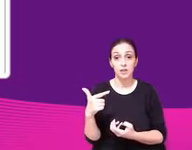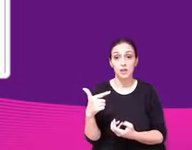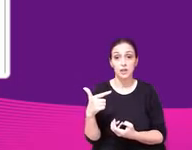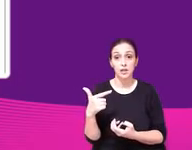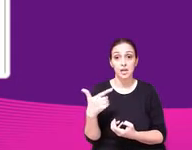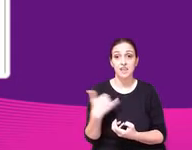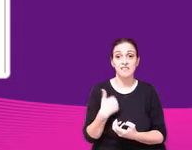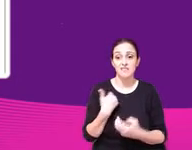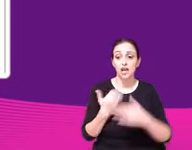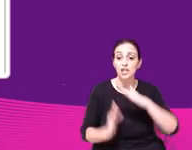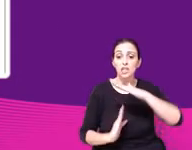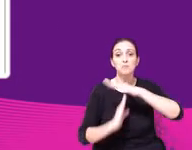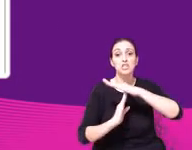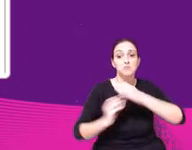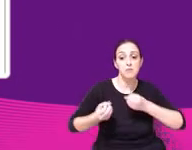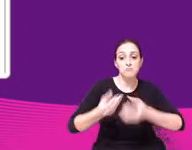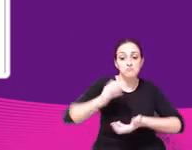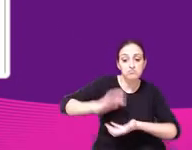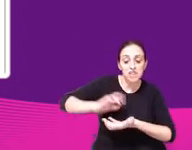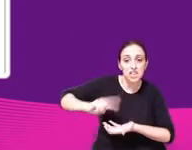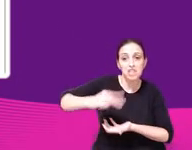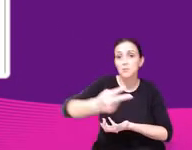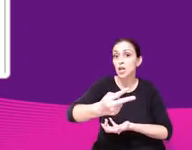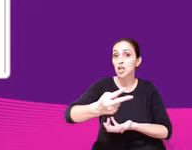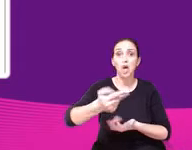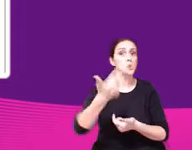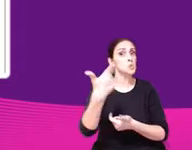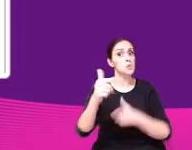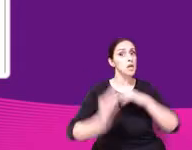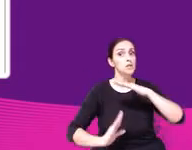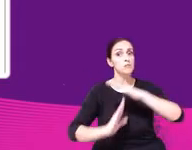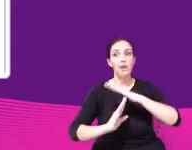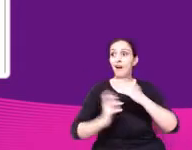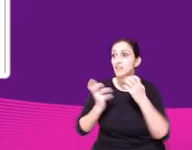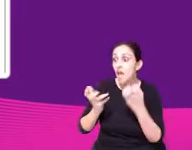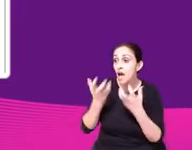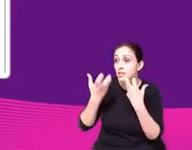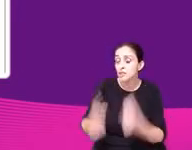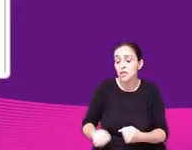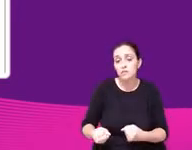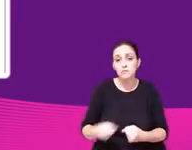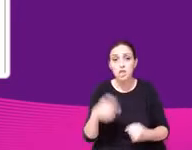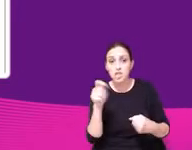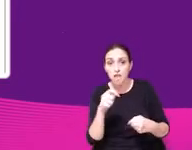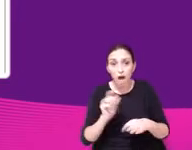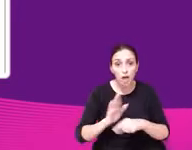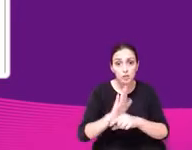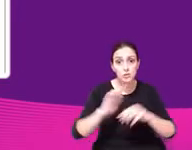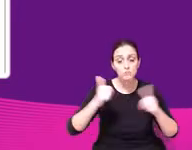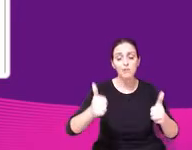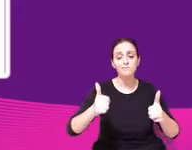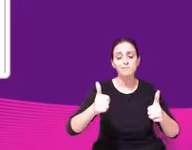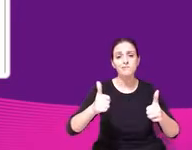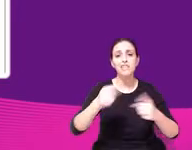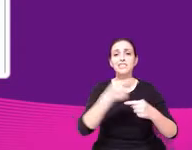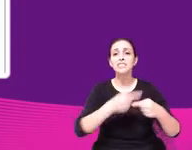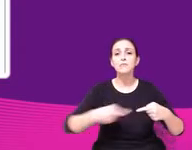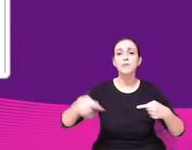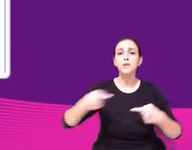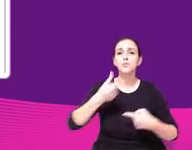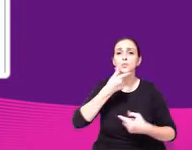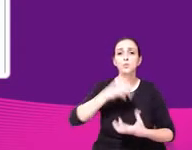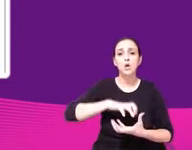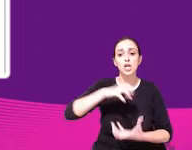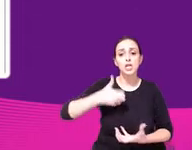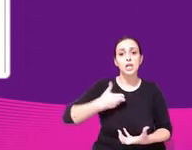idade limite para colocar em lista. Se a pessoa tem disponibilidade, quer fazer, a gente acha que ele vai se beneficiar. Esta semana entrou um senhor com 90